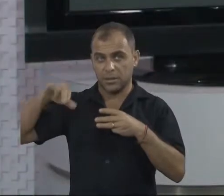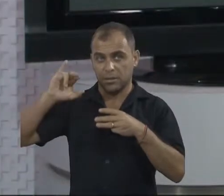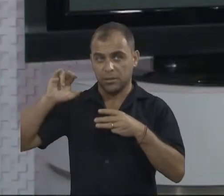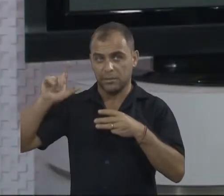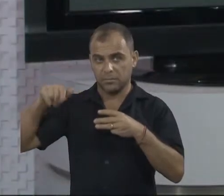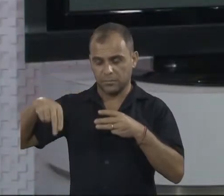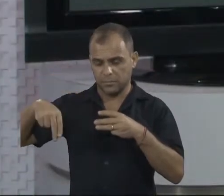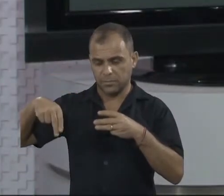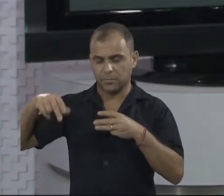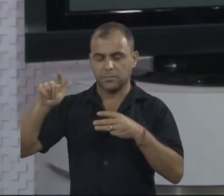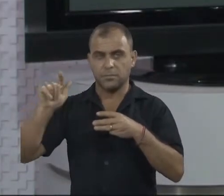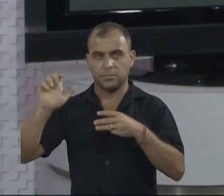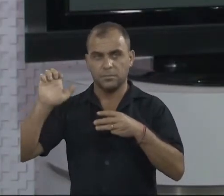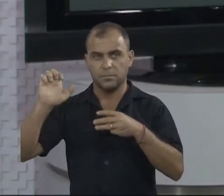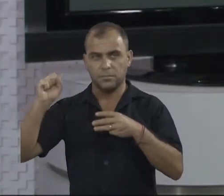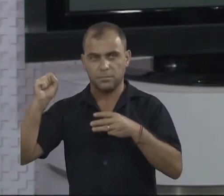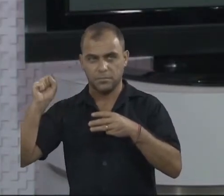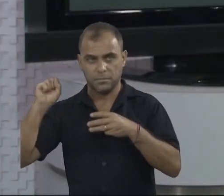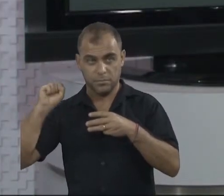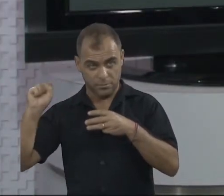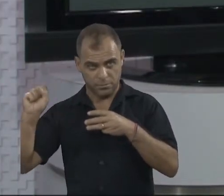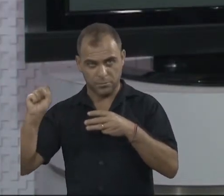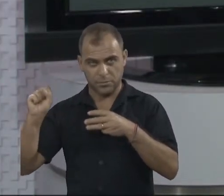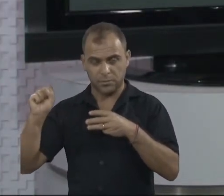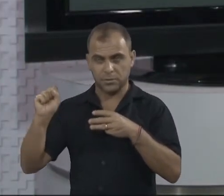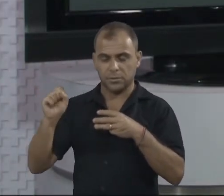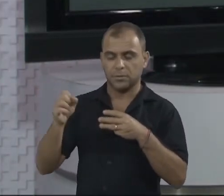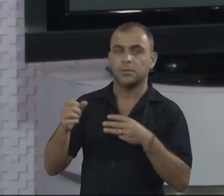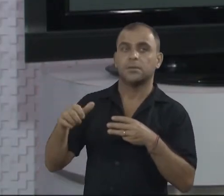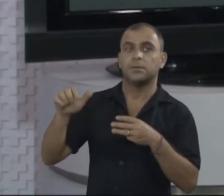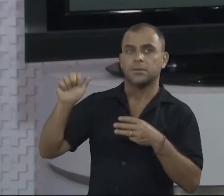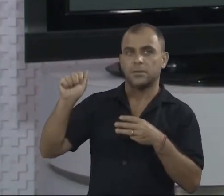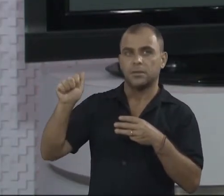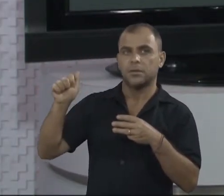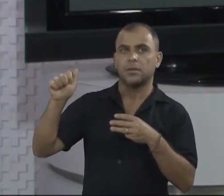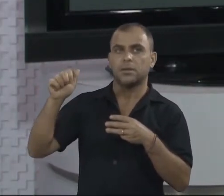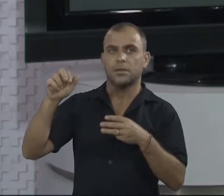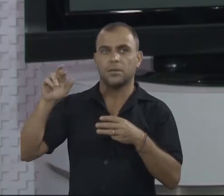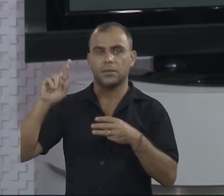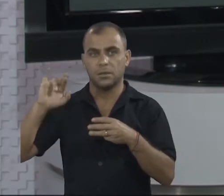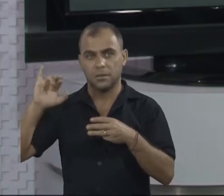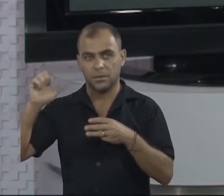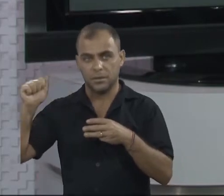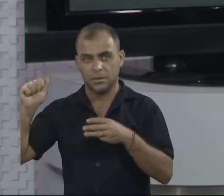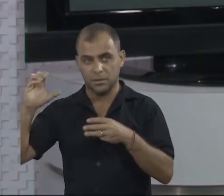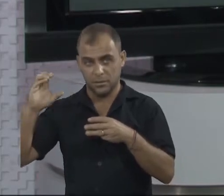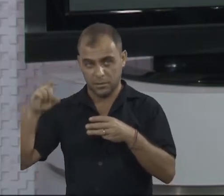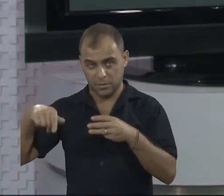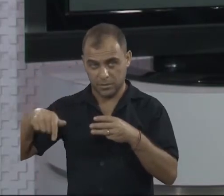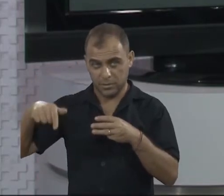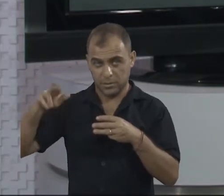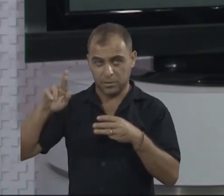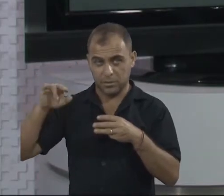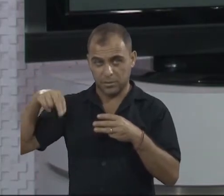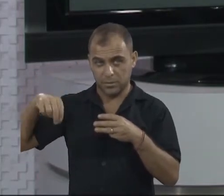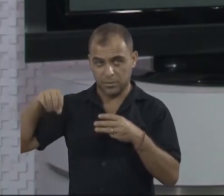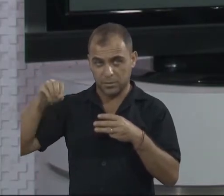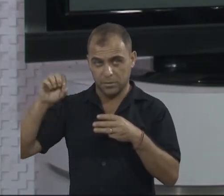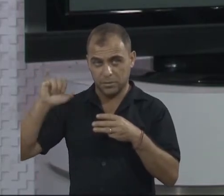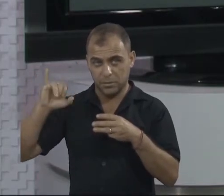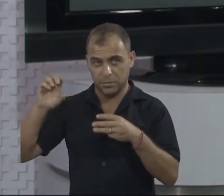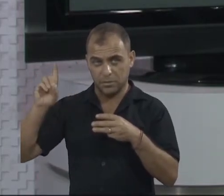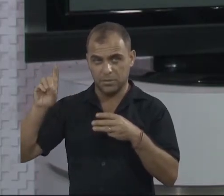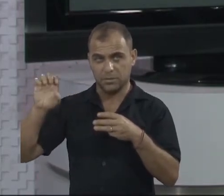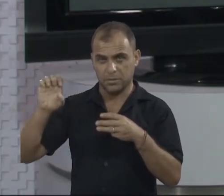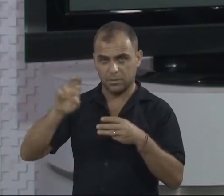mater e a aracnoide, obrigada, aracnoide. E o encéfalo também,